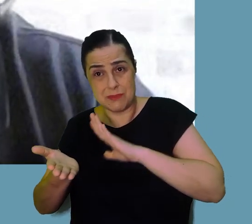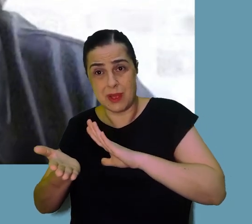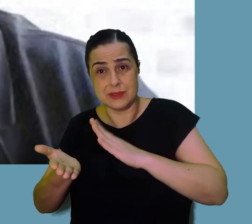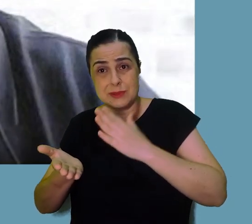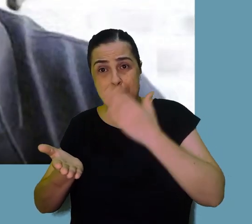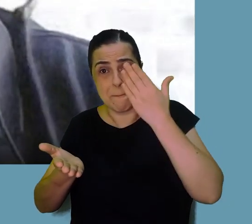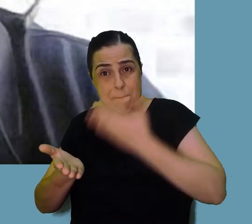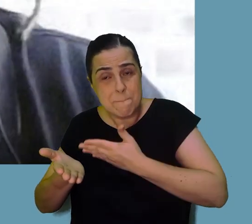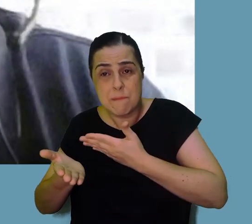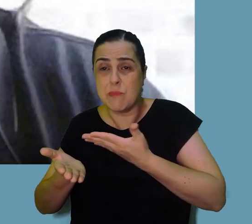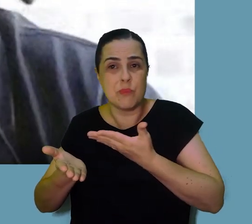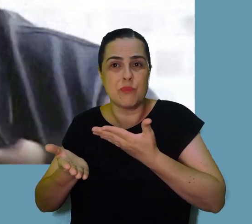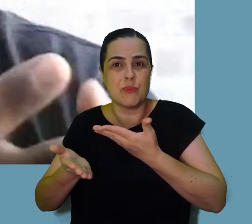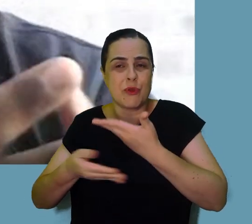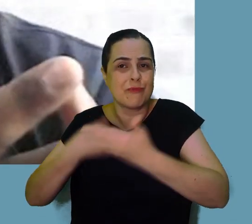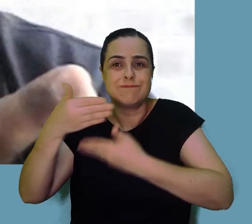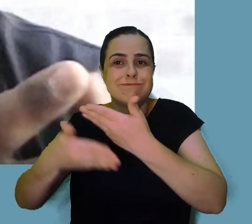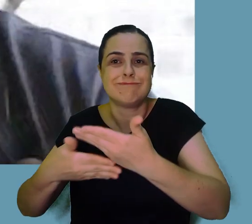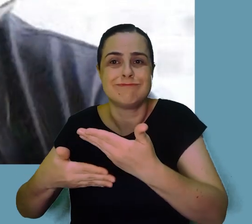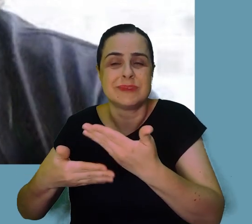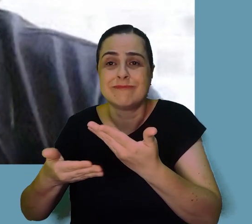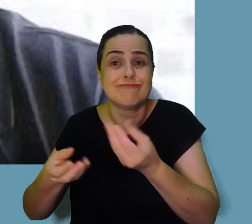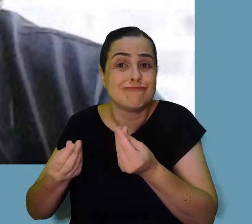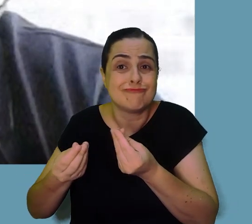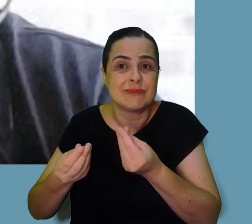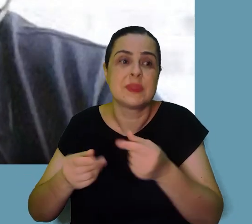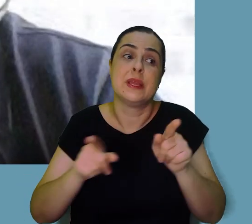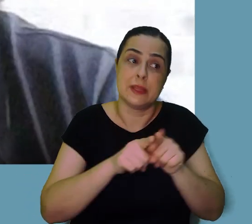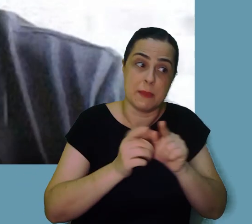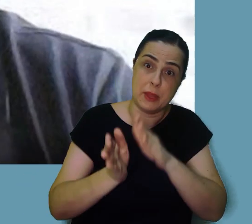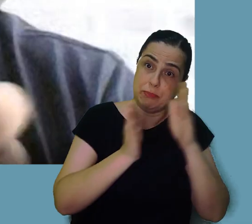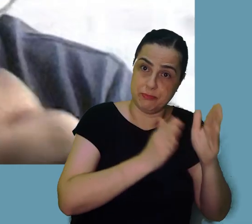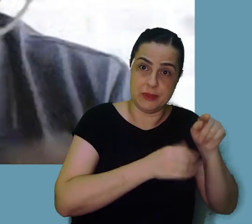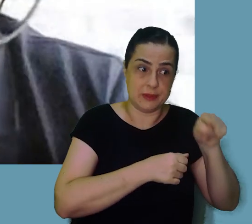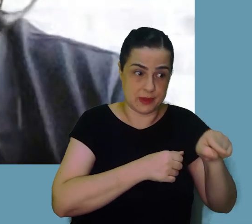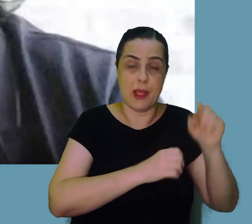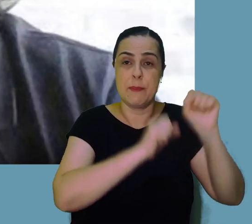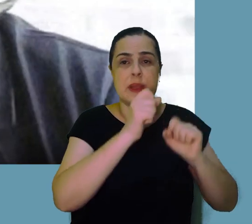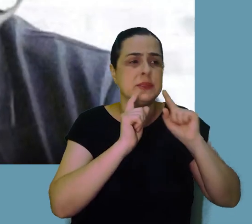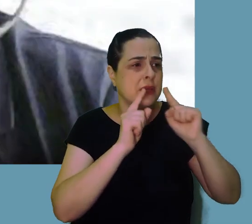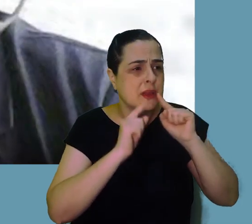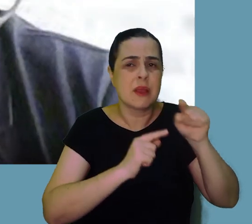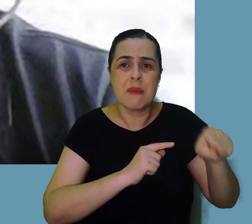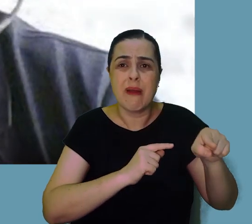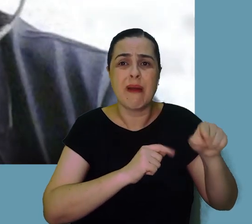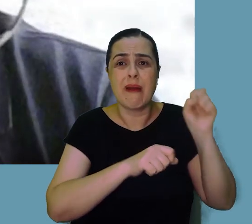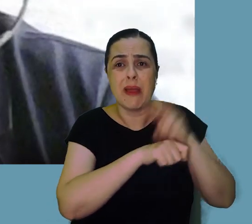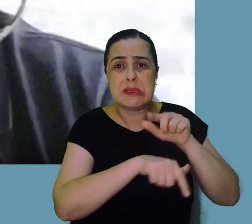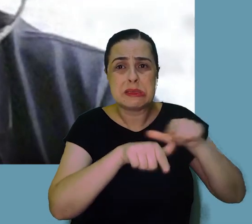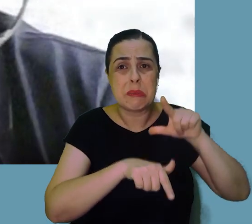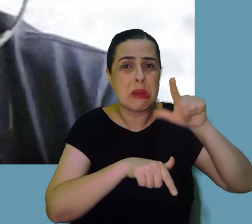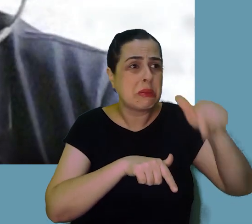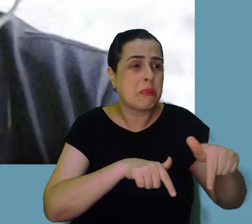as empresas continuam reclamando da retenção de talentos, mas elas também não têm olhado para o